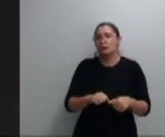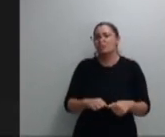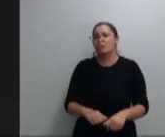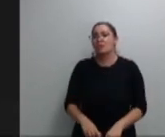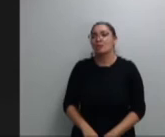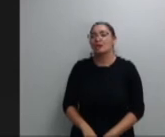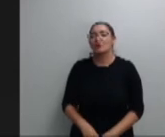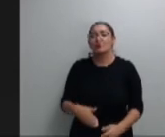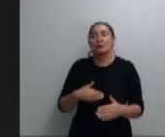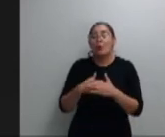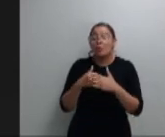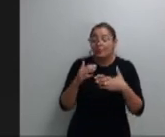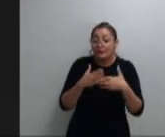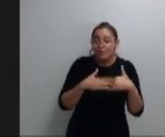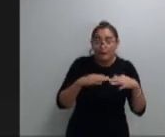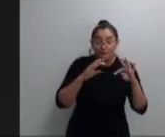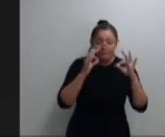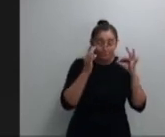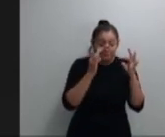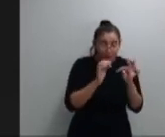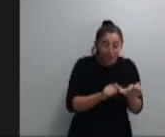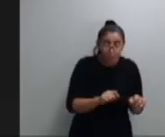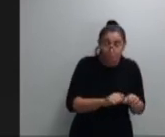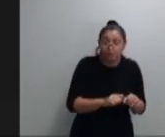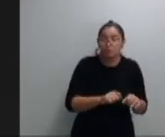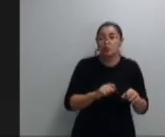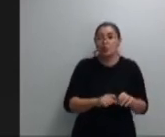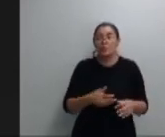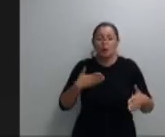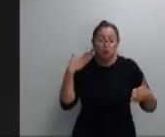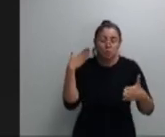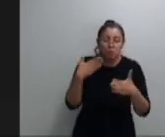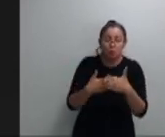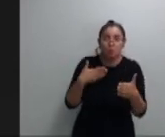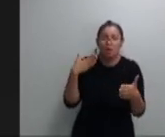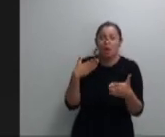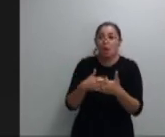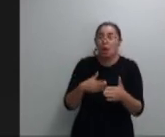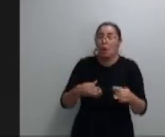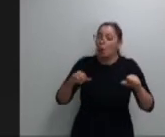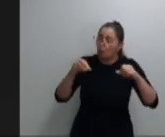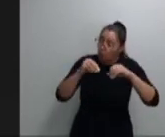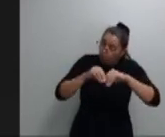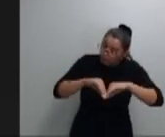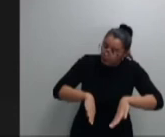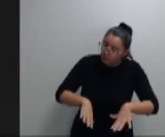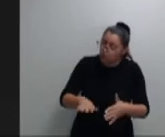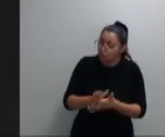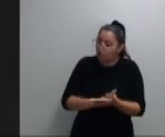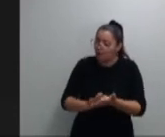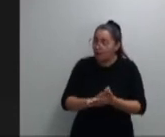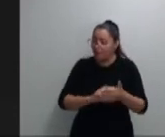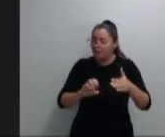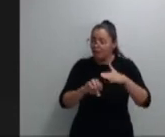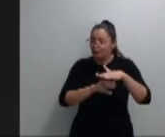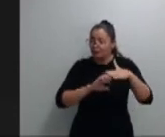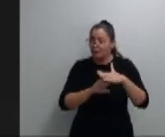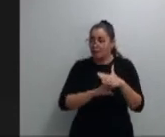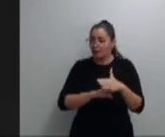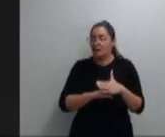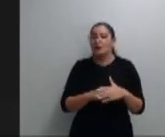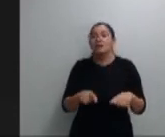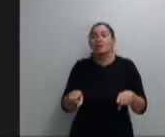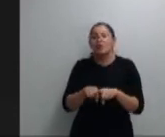qualquer forma manifestados que possam limitar ou prejudicar a livre concorrência ou ainda resultar